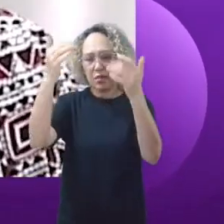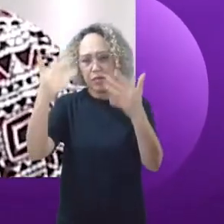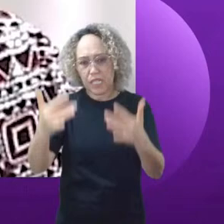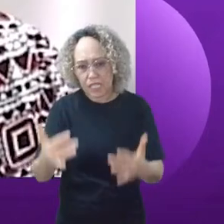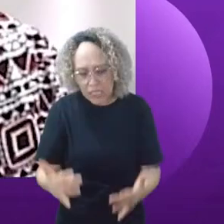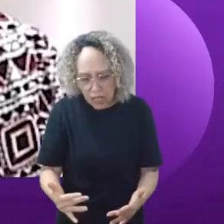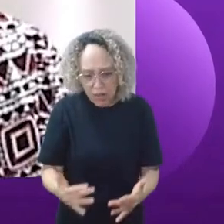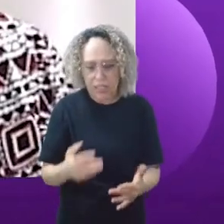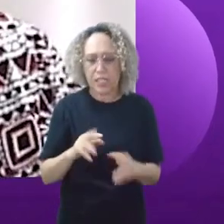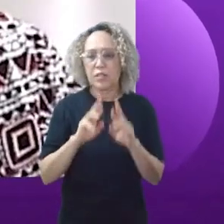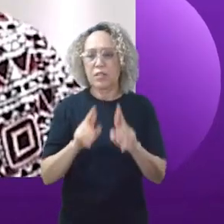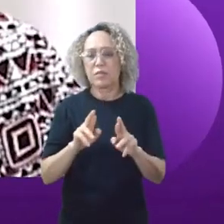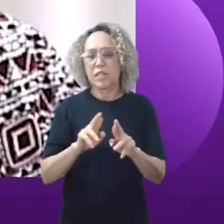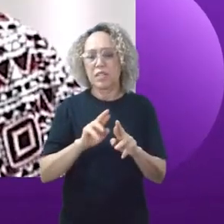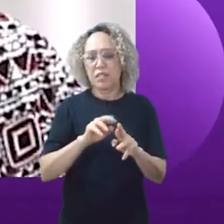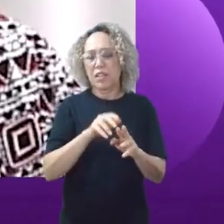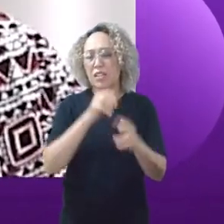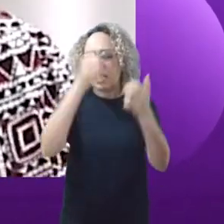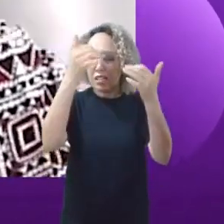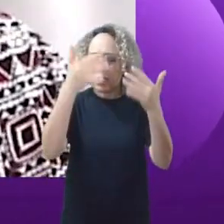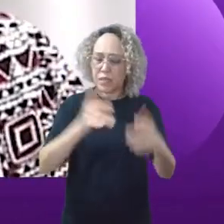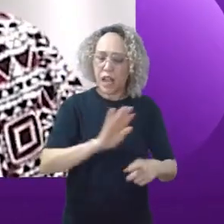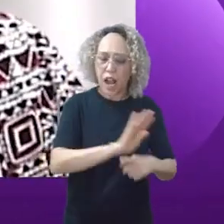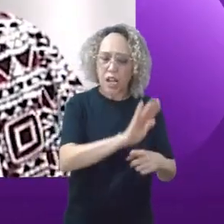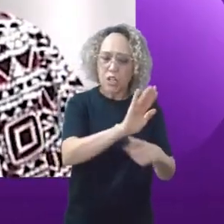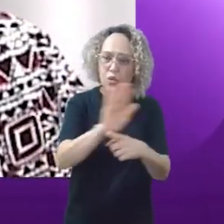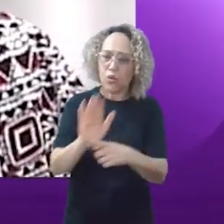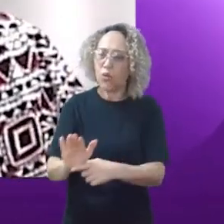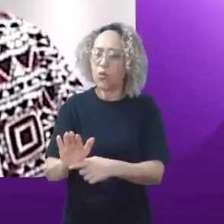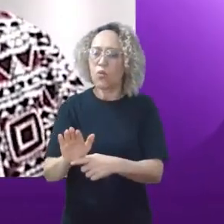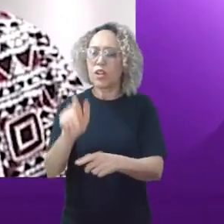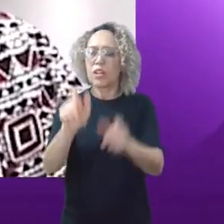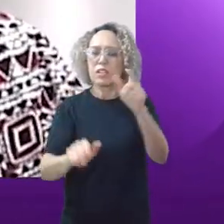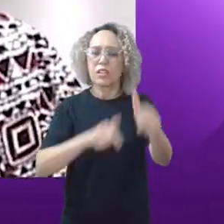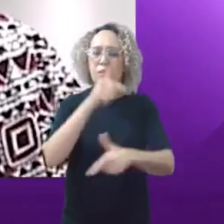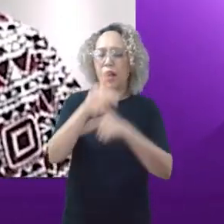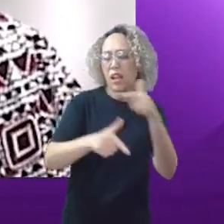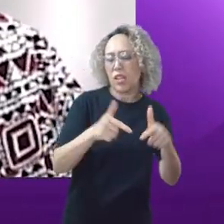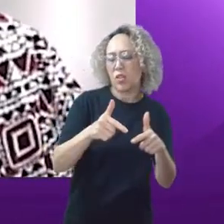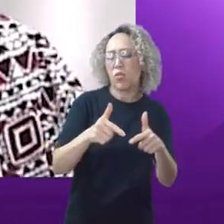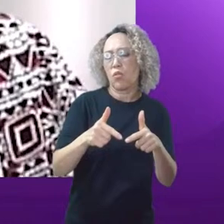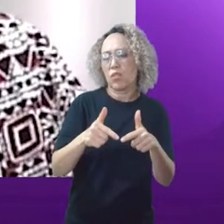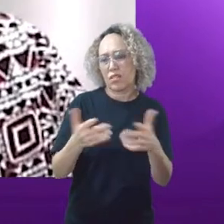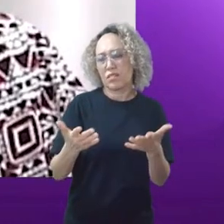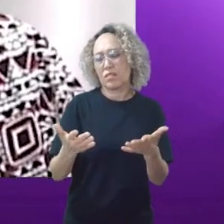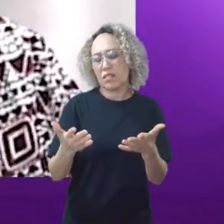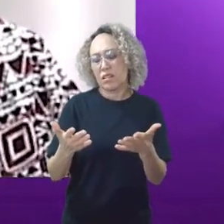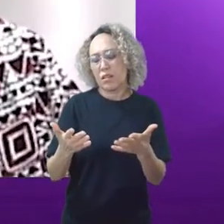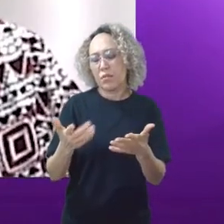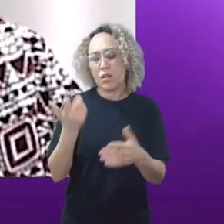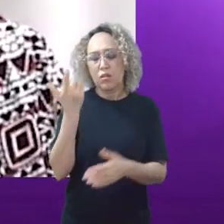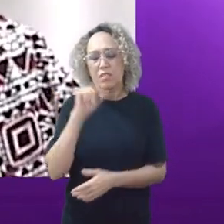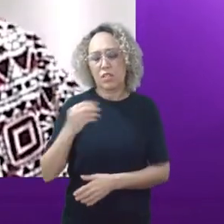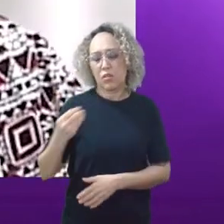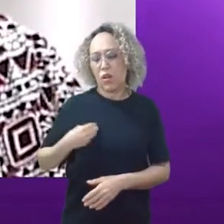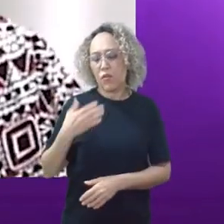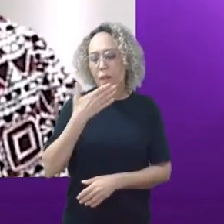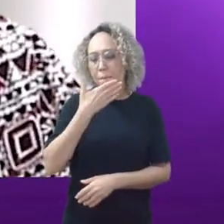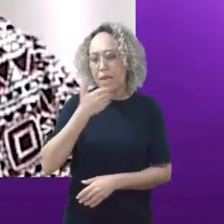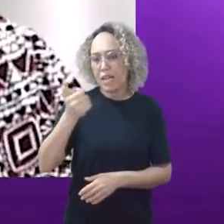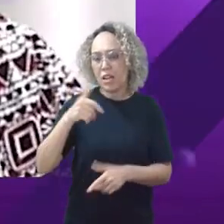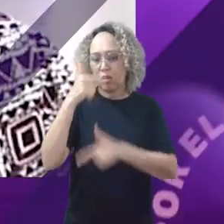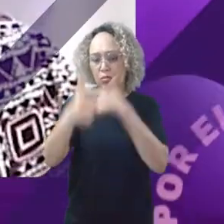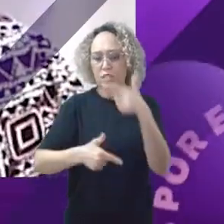e trabalhadoras, em particular, a que alcancem uma vida melhor, um trabalho decente.